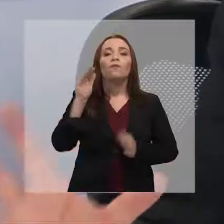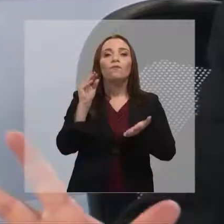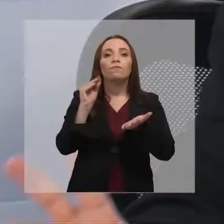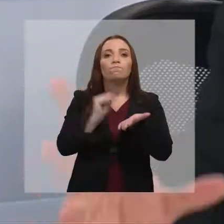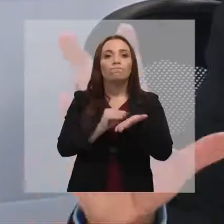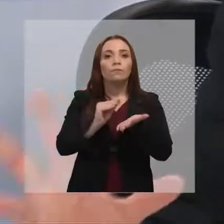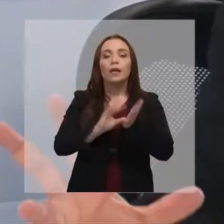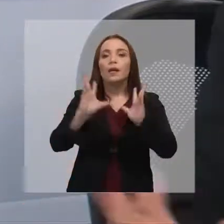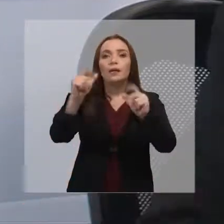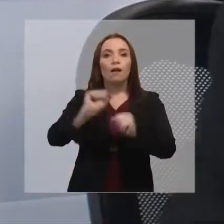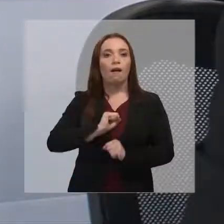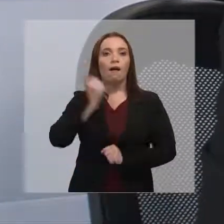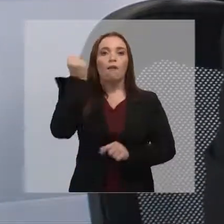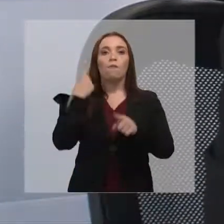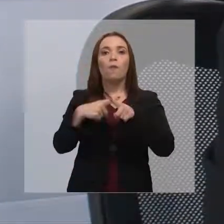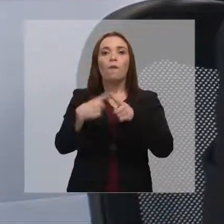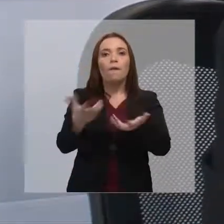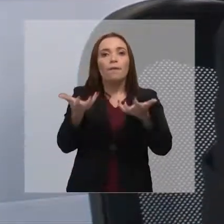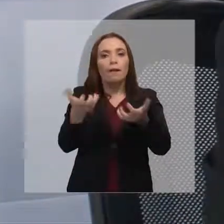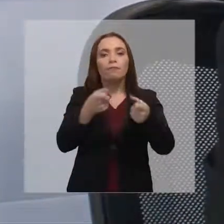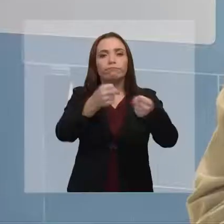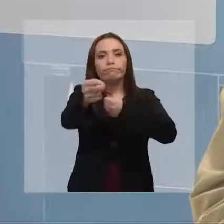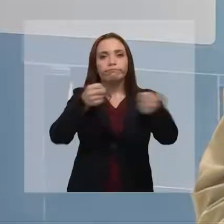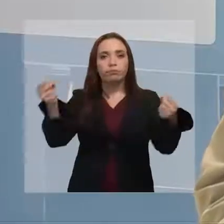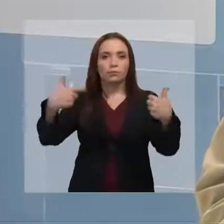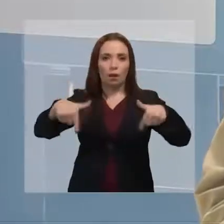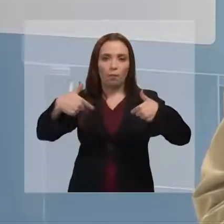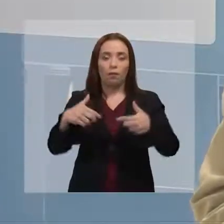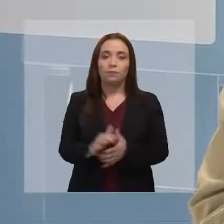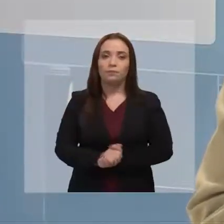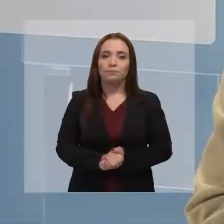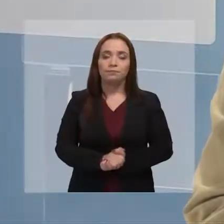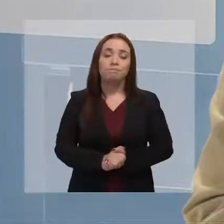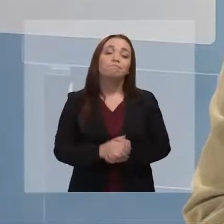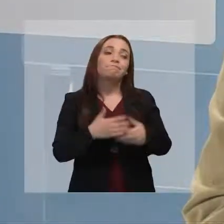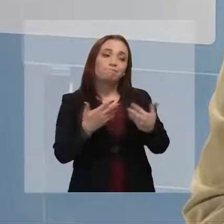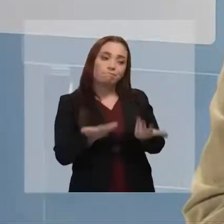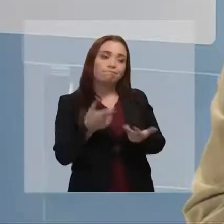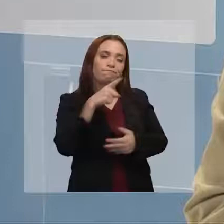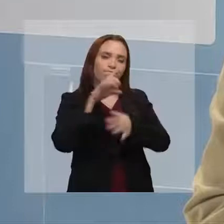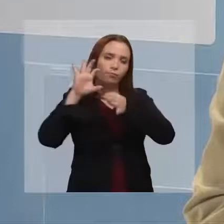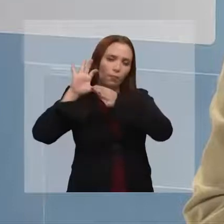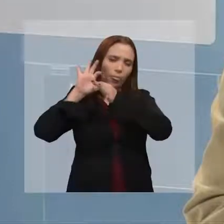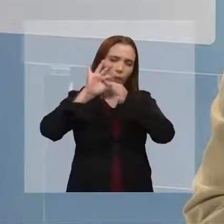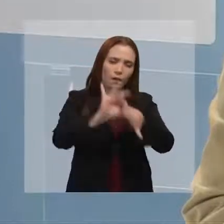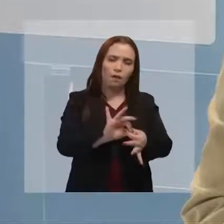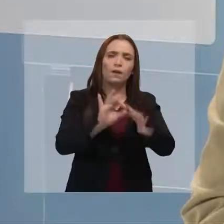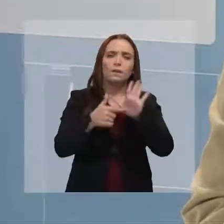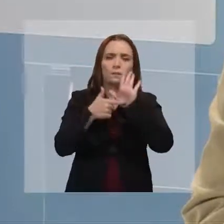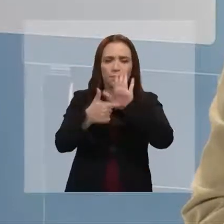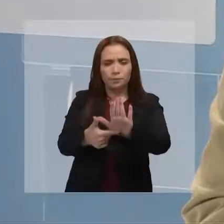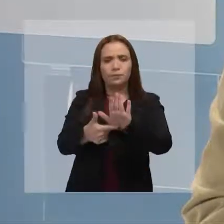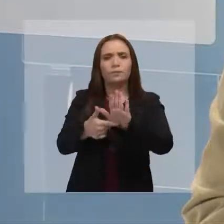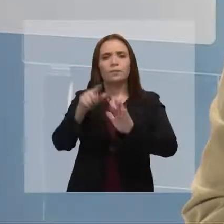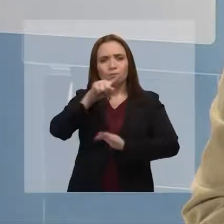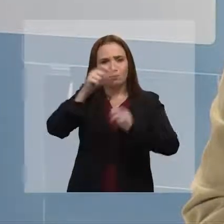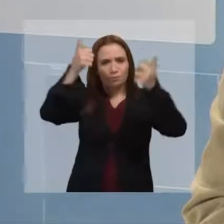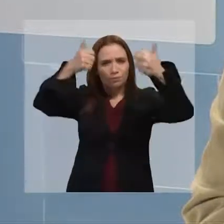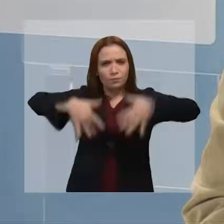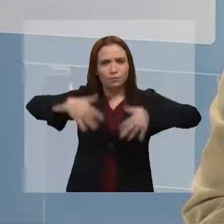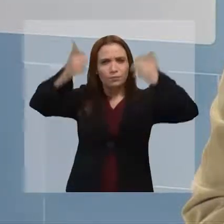em algum termo, pacificado. E isto se reflete, este contexto pelo qual